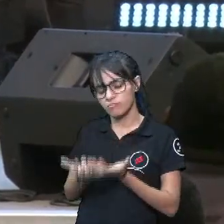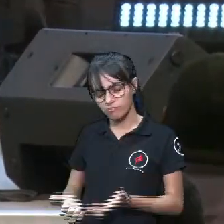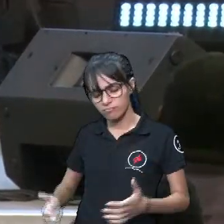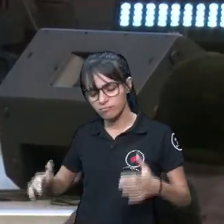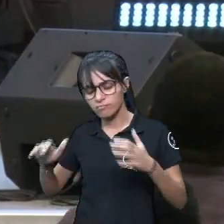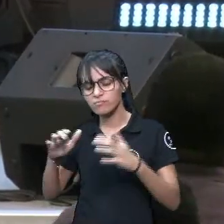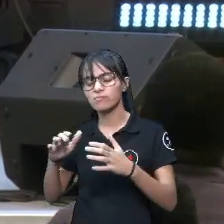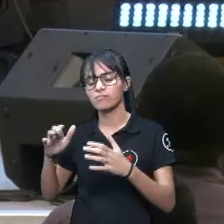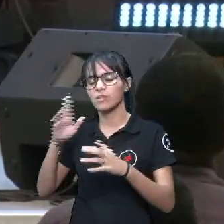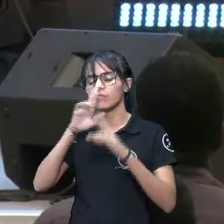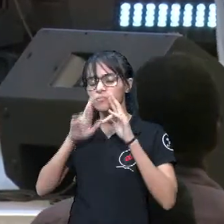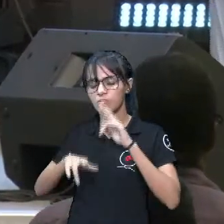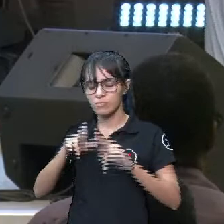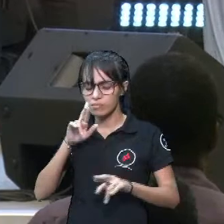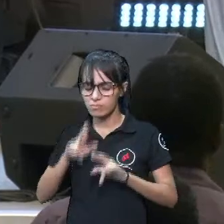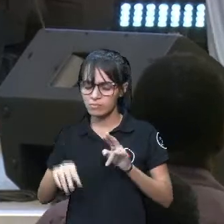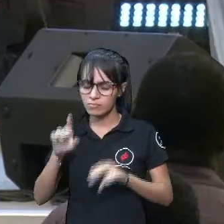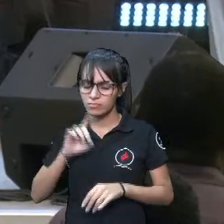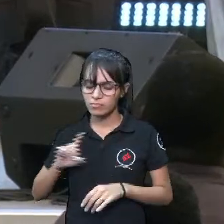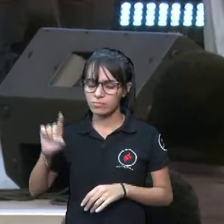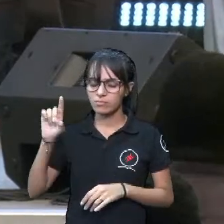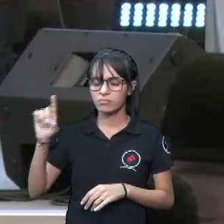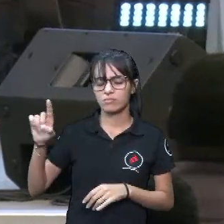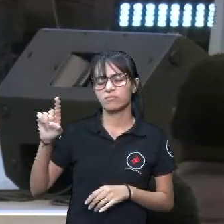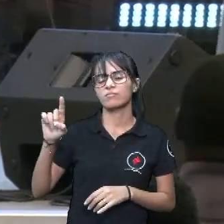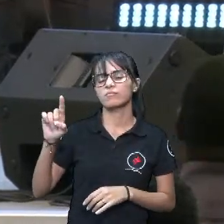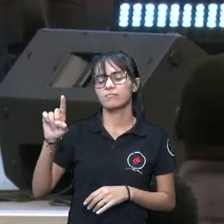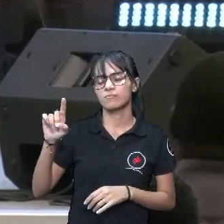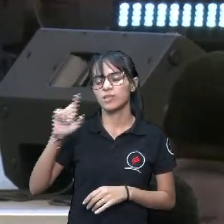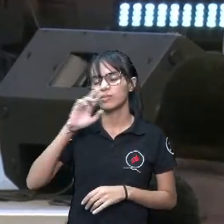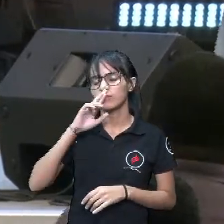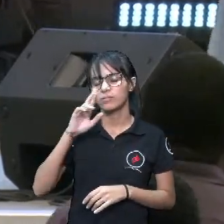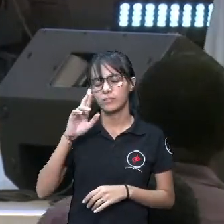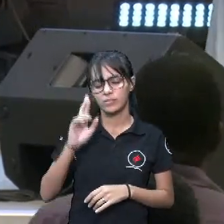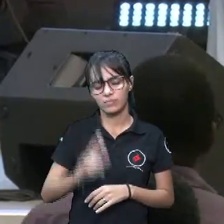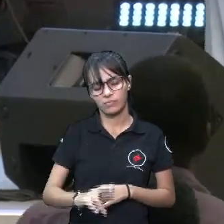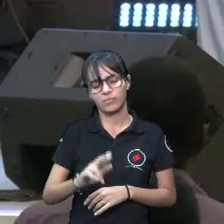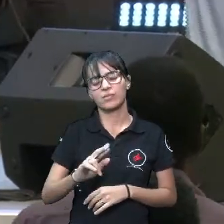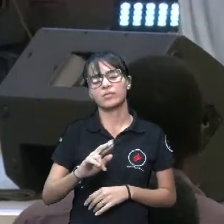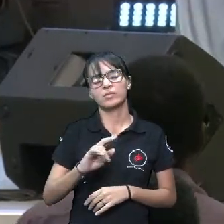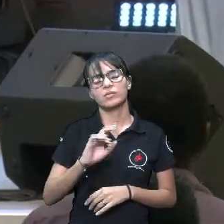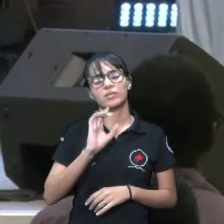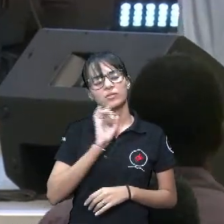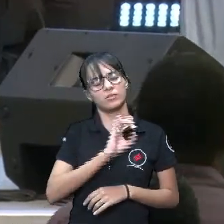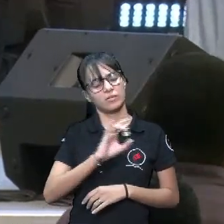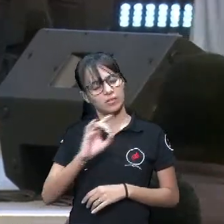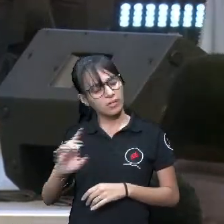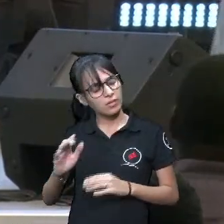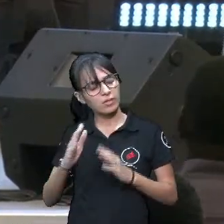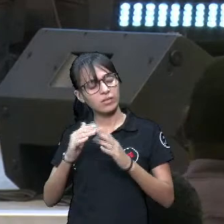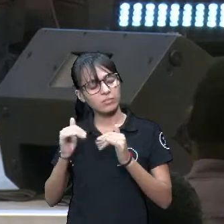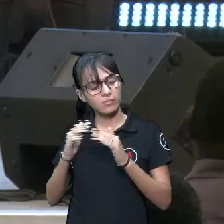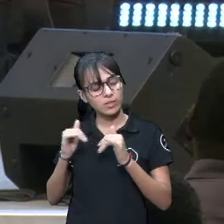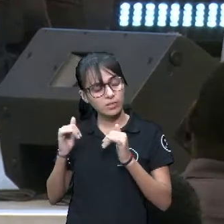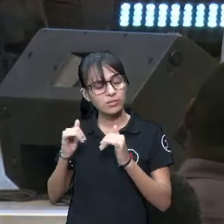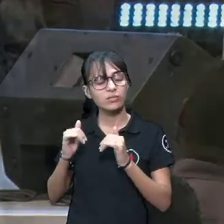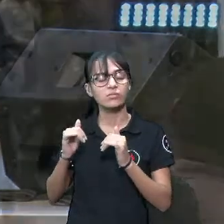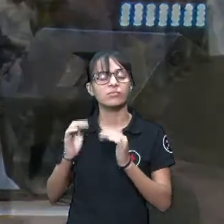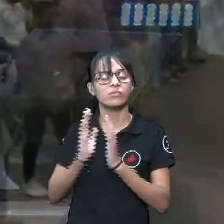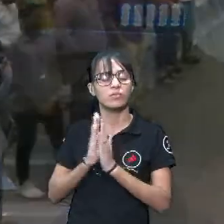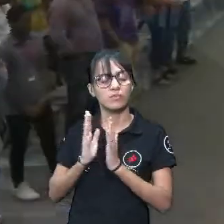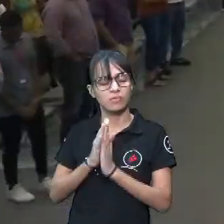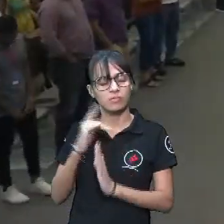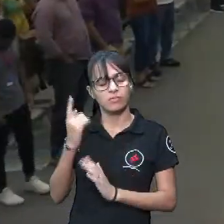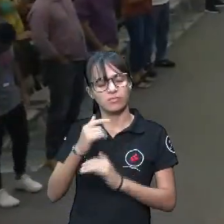oração. Tu és, ó Deus, a resposta de cada pedido. Senhor, nós declaramos